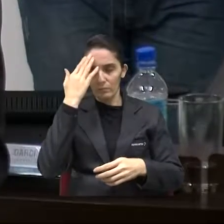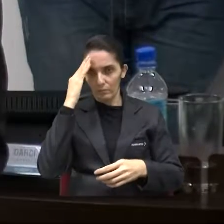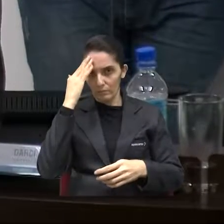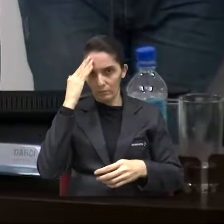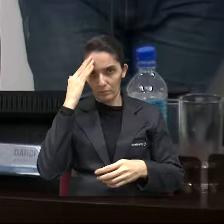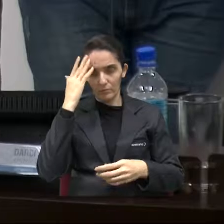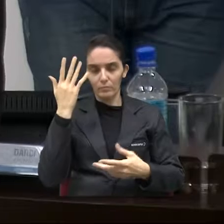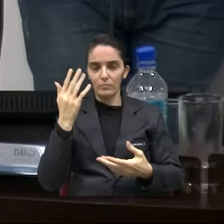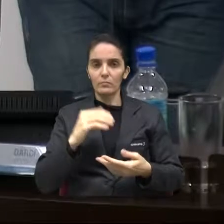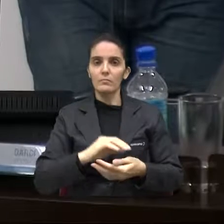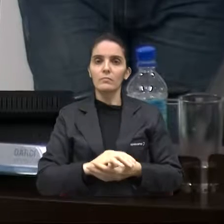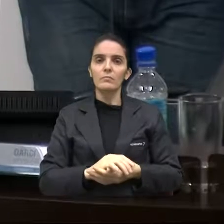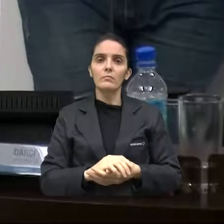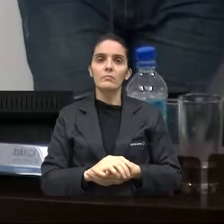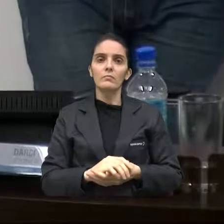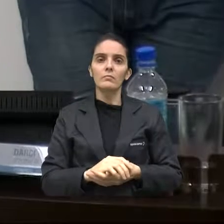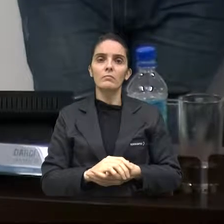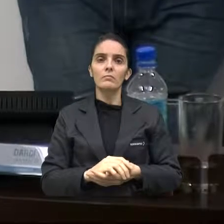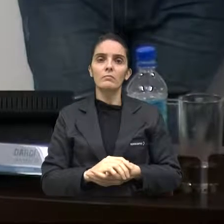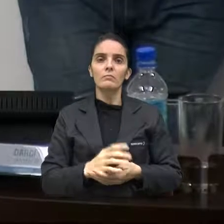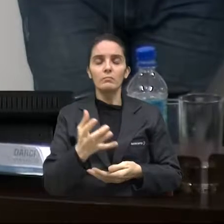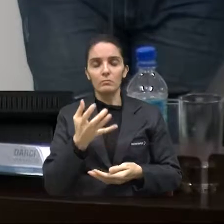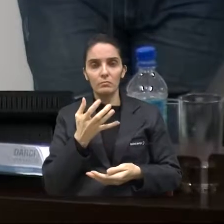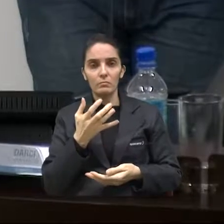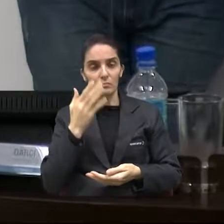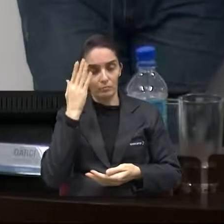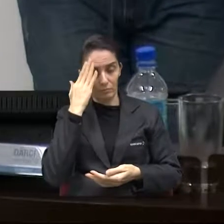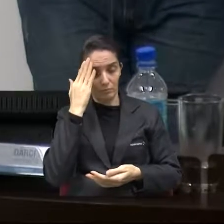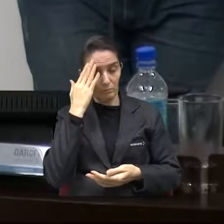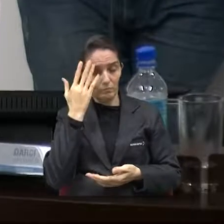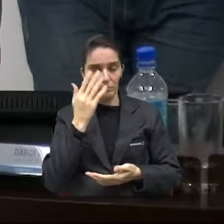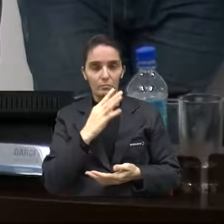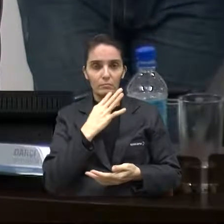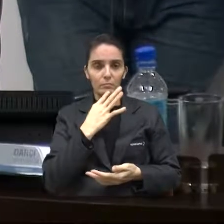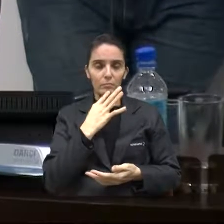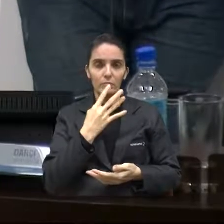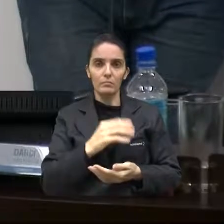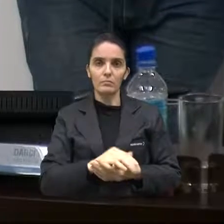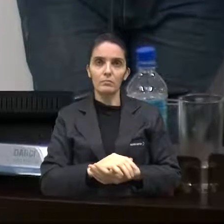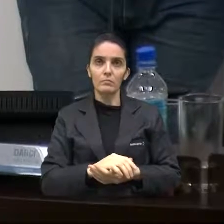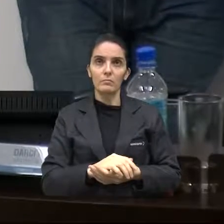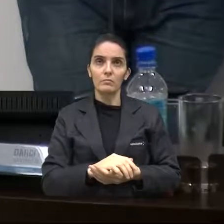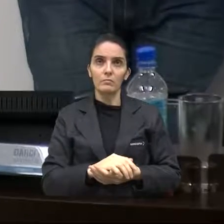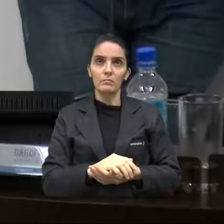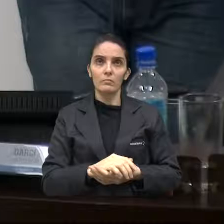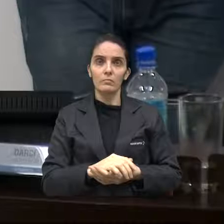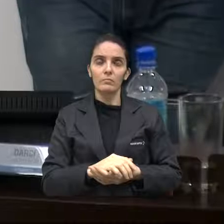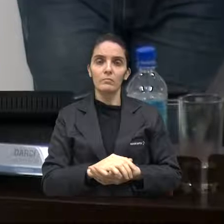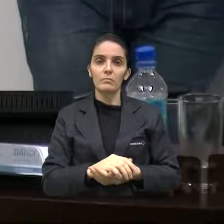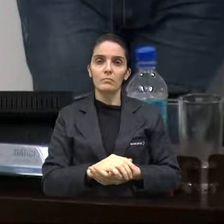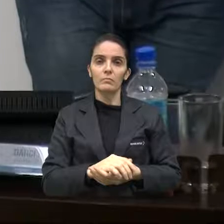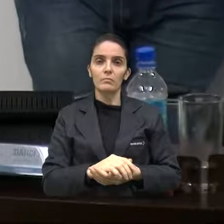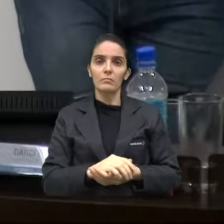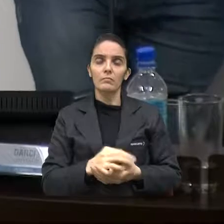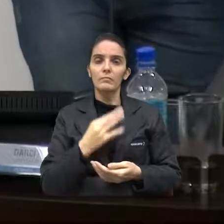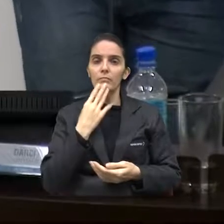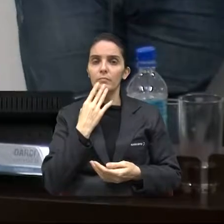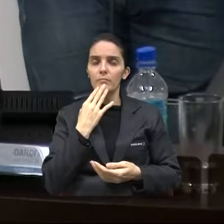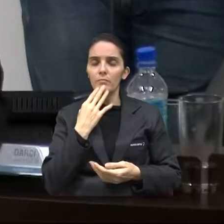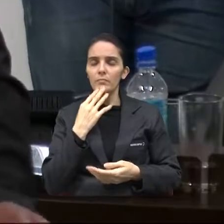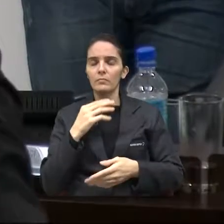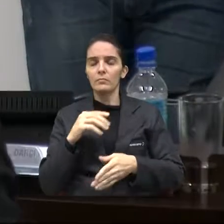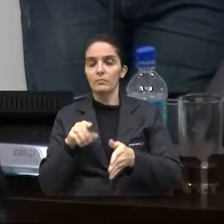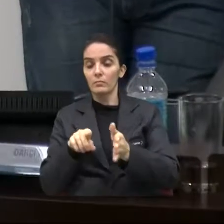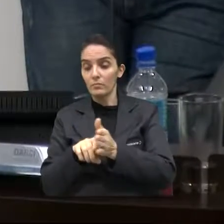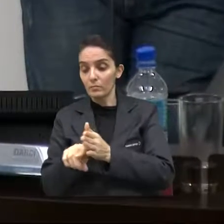assunto, me fiz por direito de ter, né? E segurei o projeto para estudo,